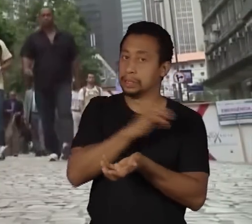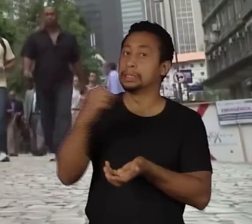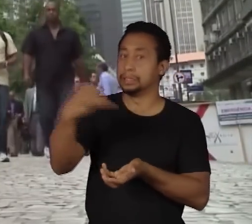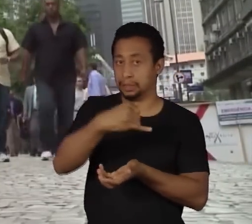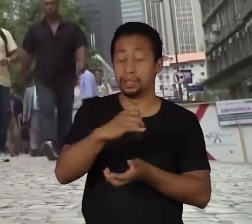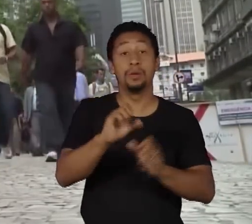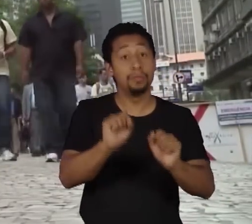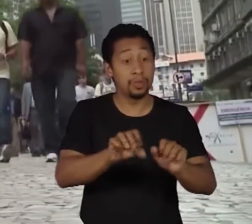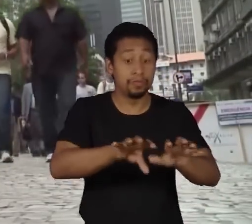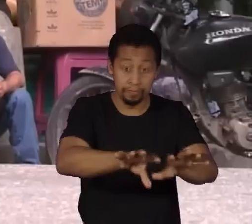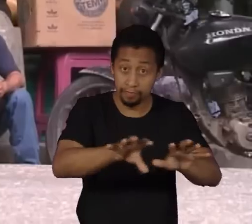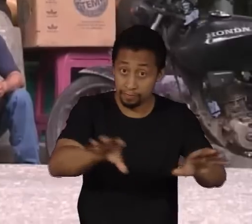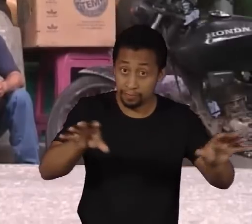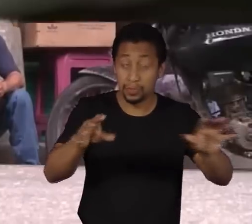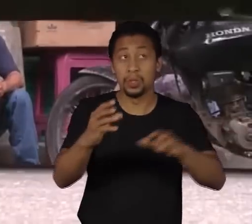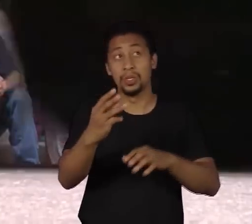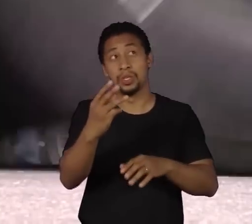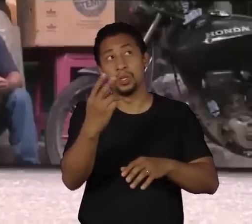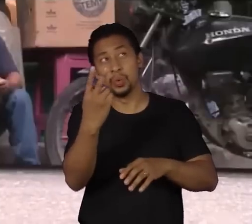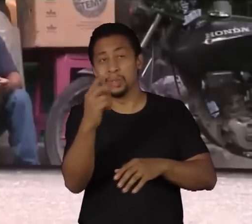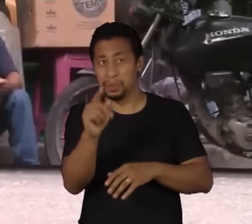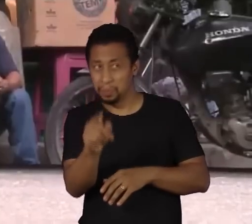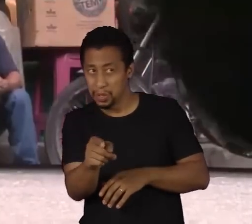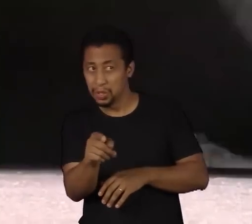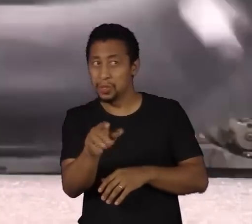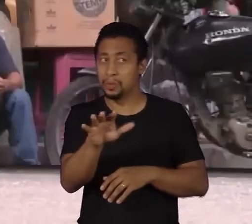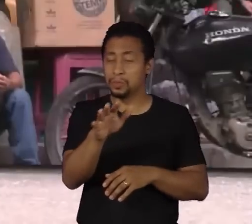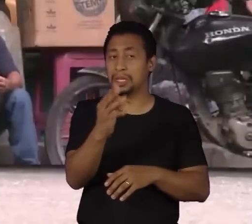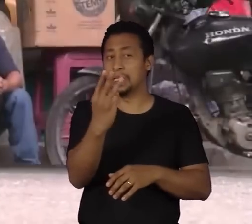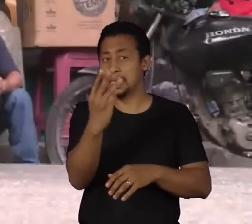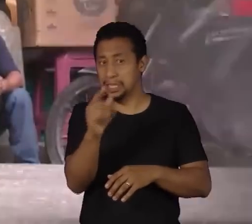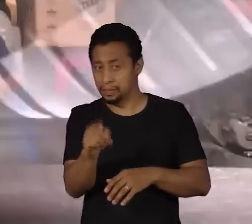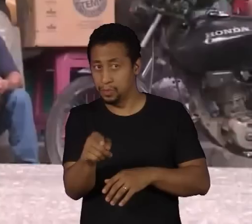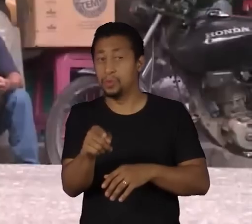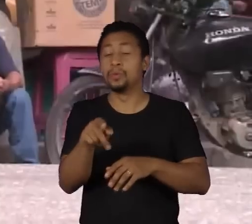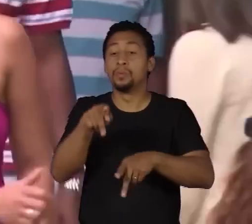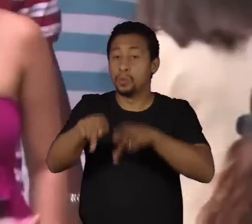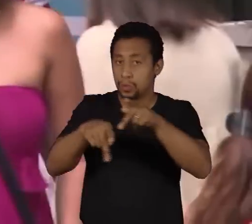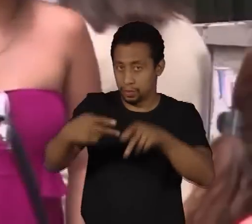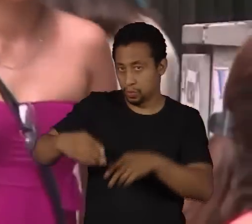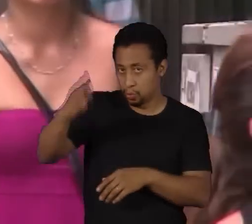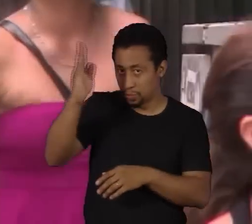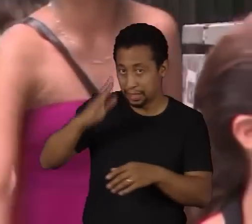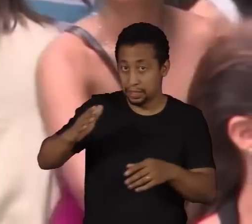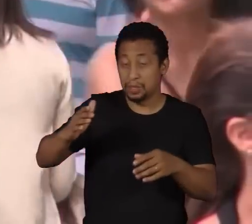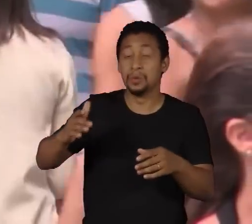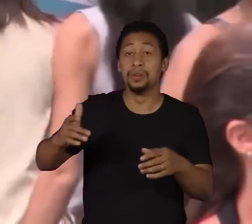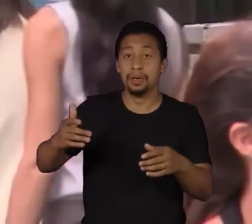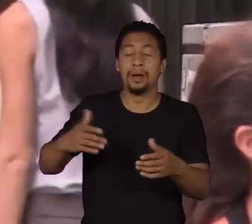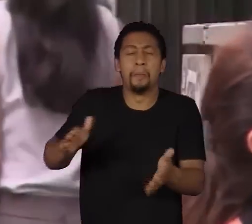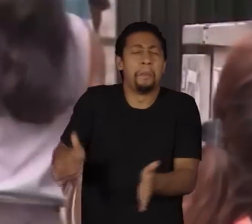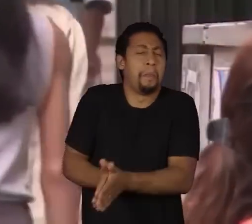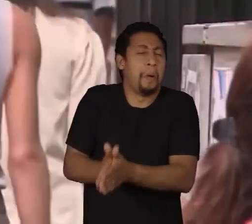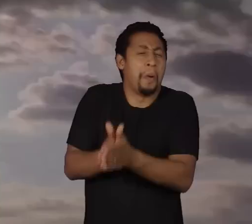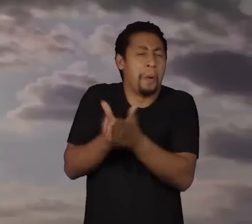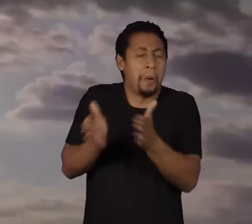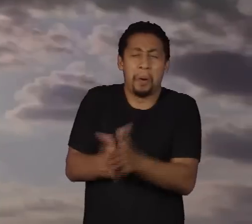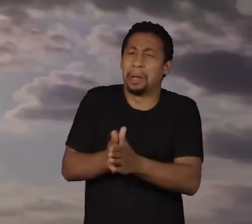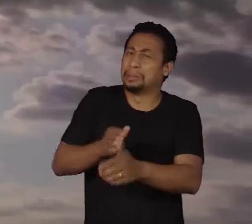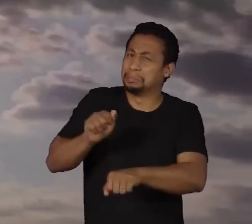3 milhões de brasileiros para a pobreza extrema já em 2030. A previsão é do Banco